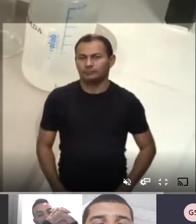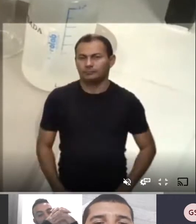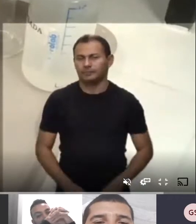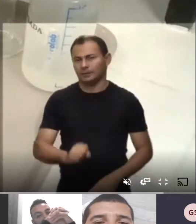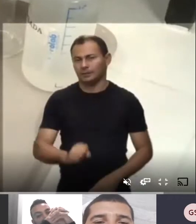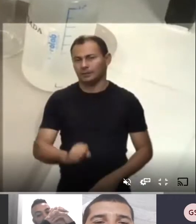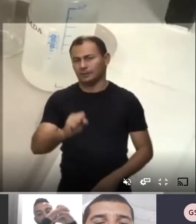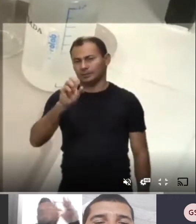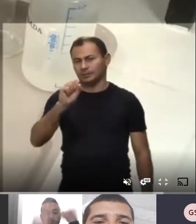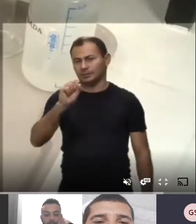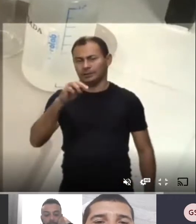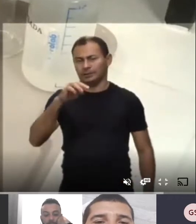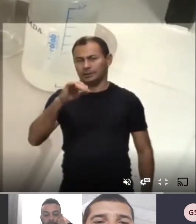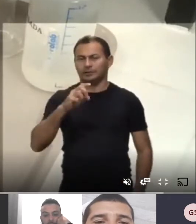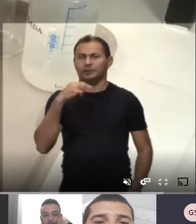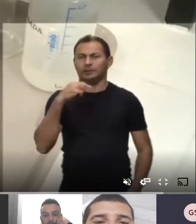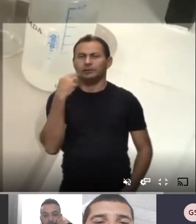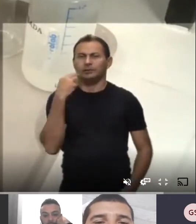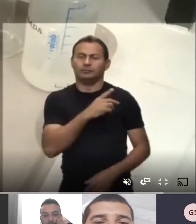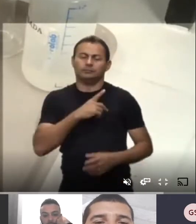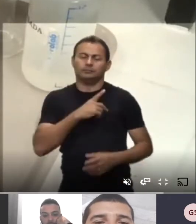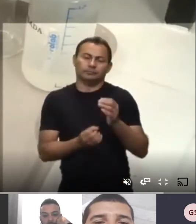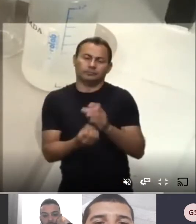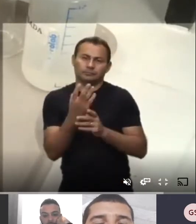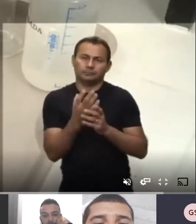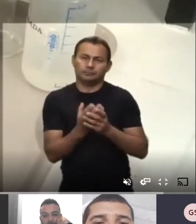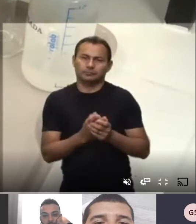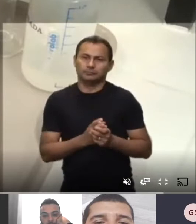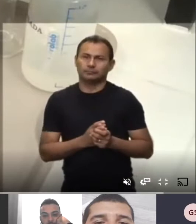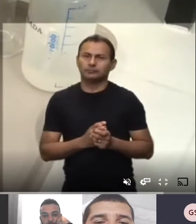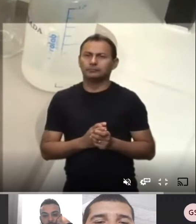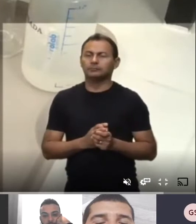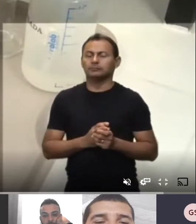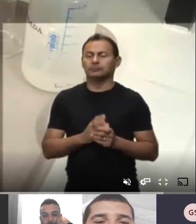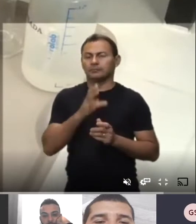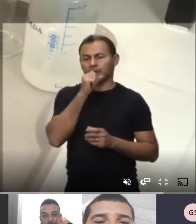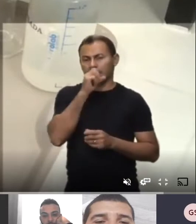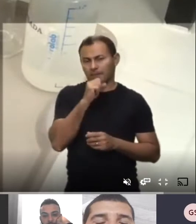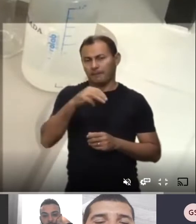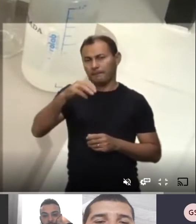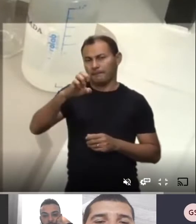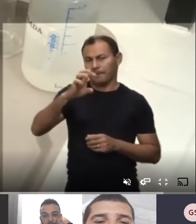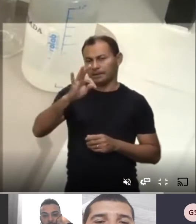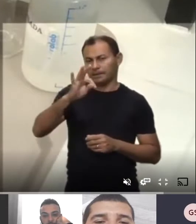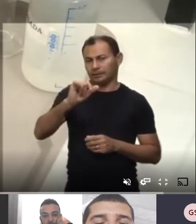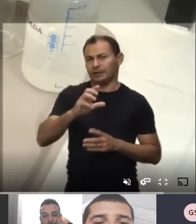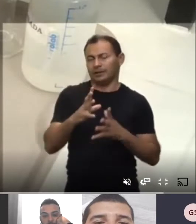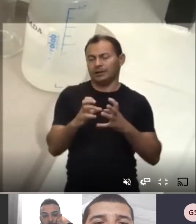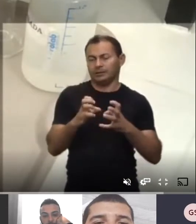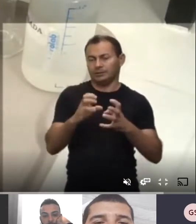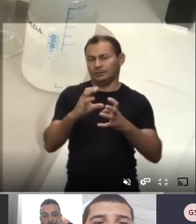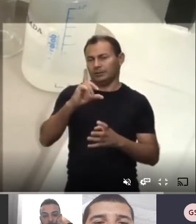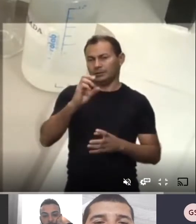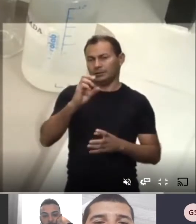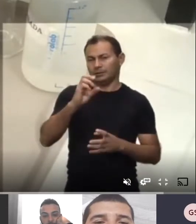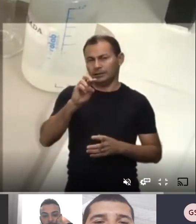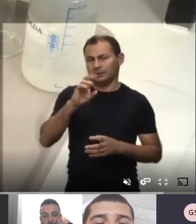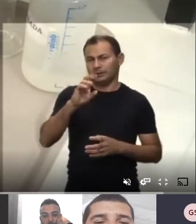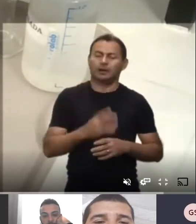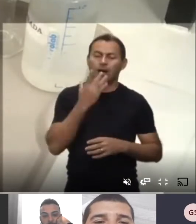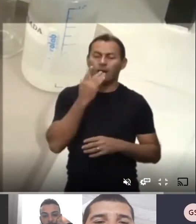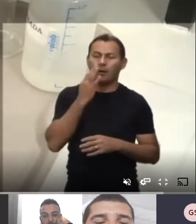até. E indo pro laranja. Então isso teve a mesma ideia